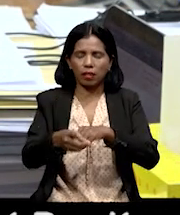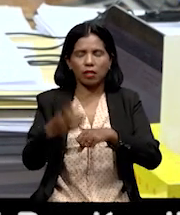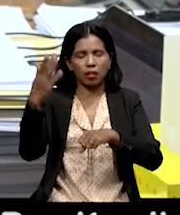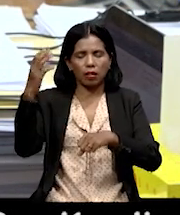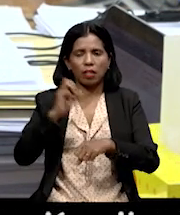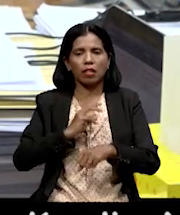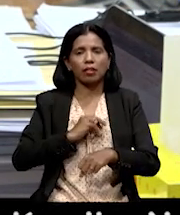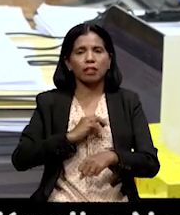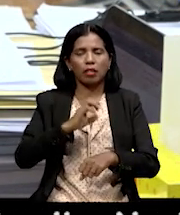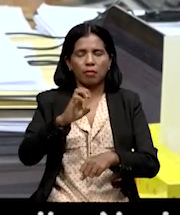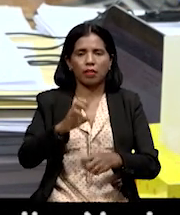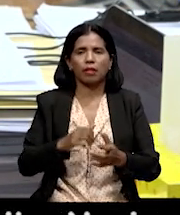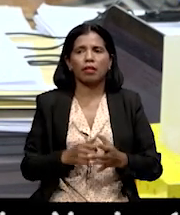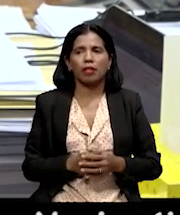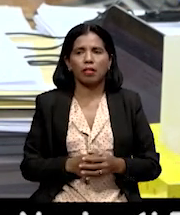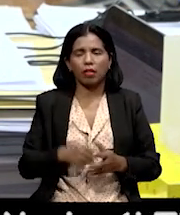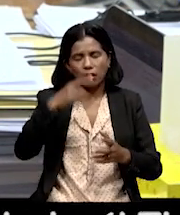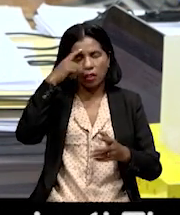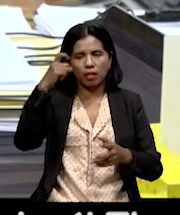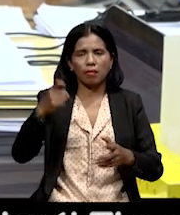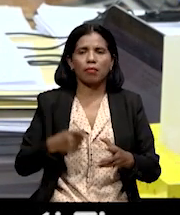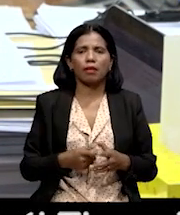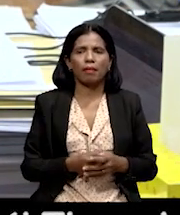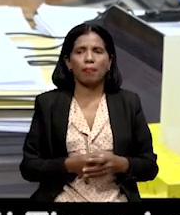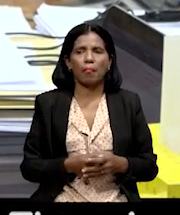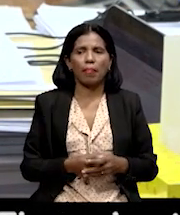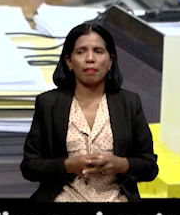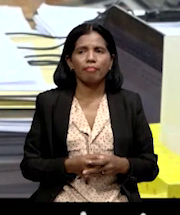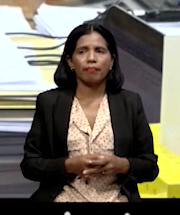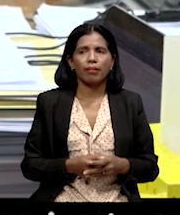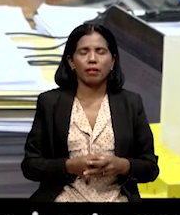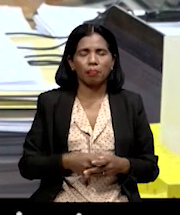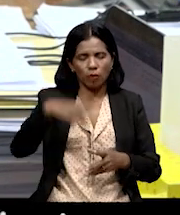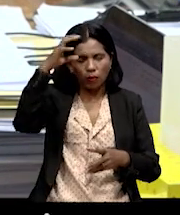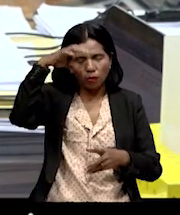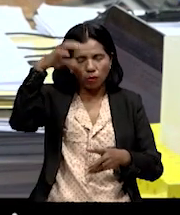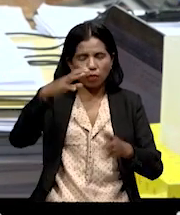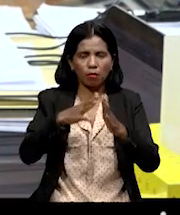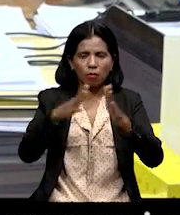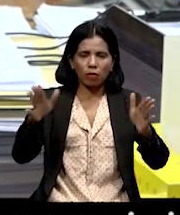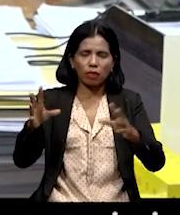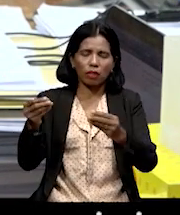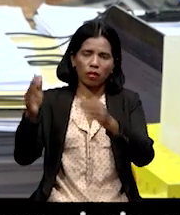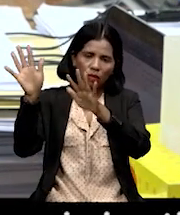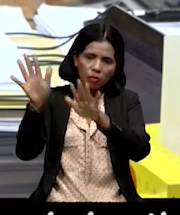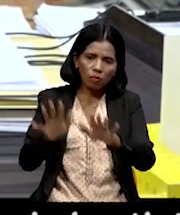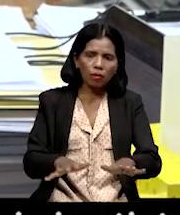acontece também fator clima. O Dambot, Rai Namdoras. E bem,